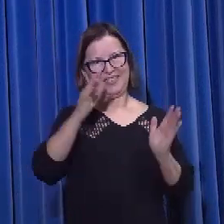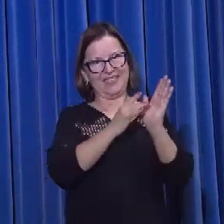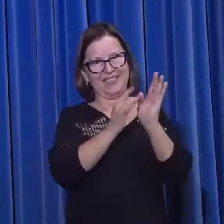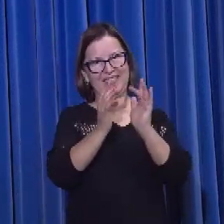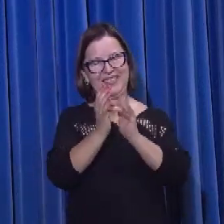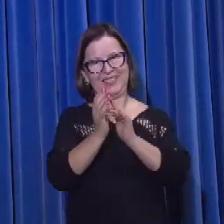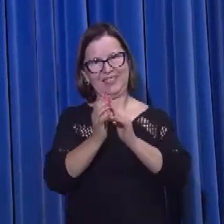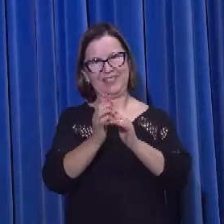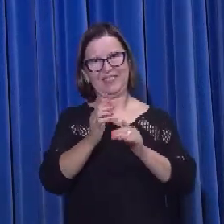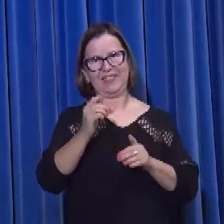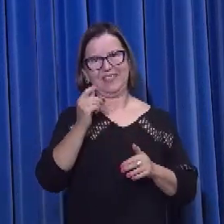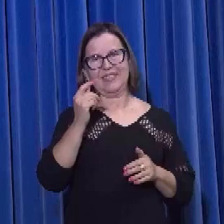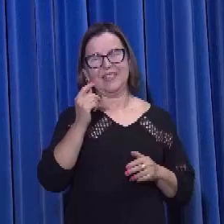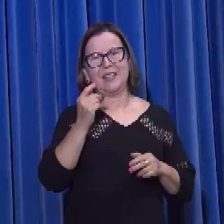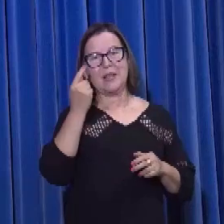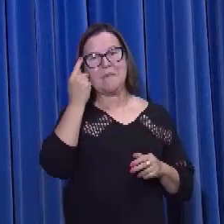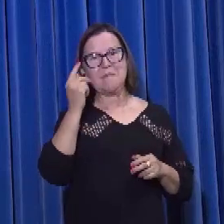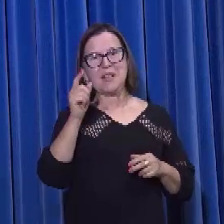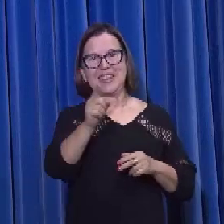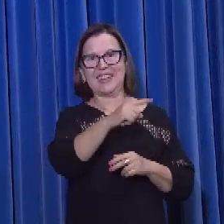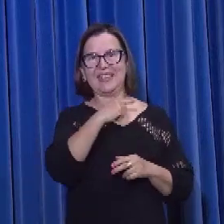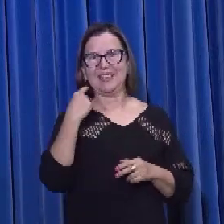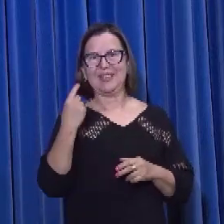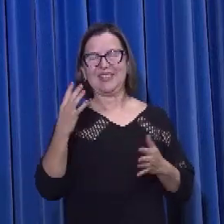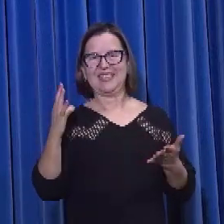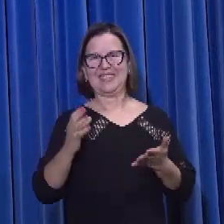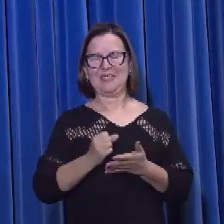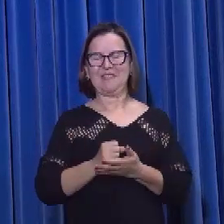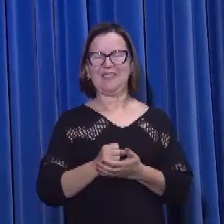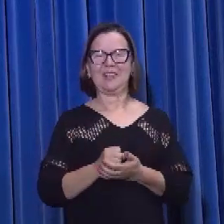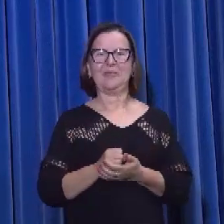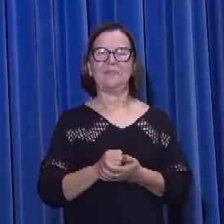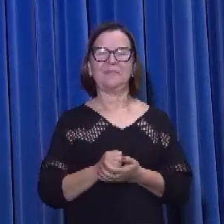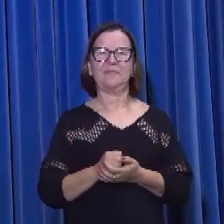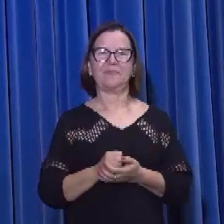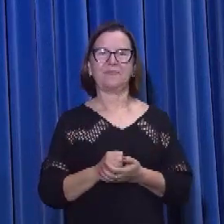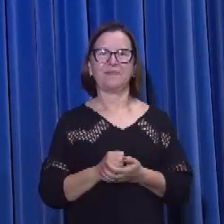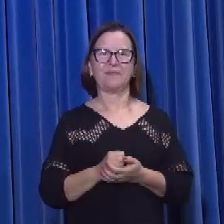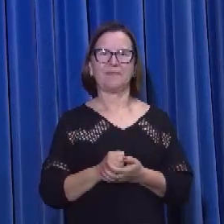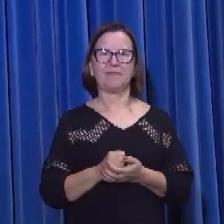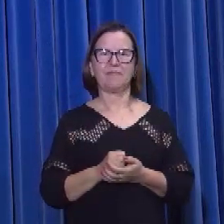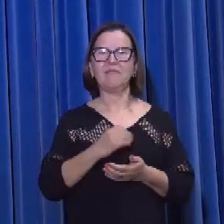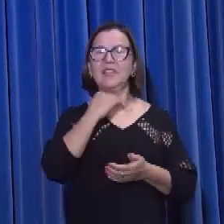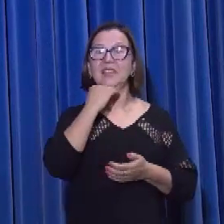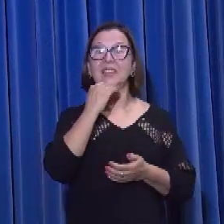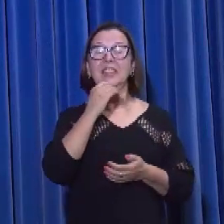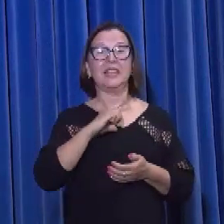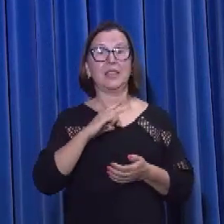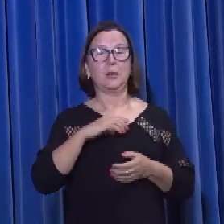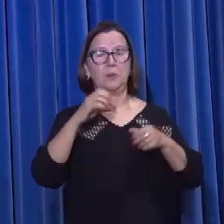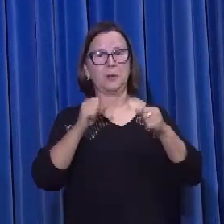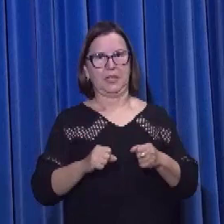poder para produzir em si mesmo, essa nova vida.